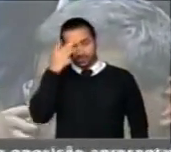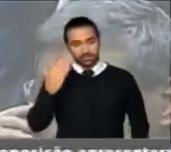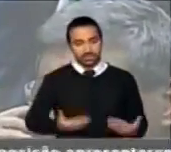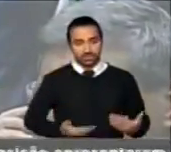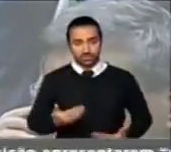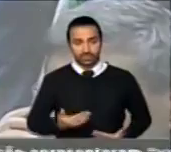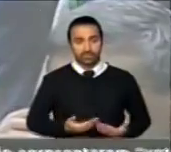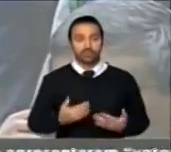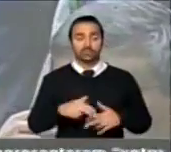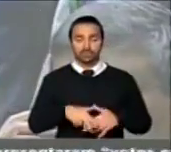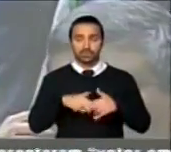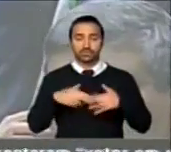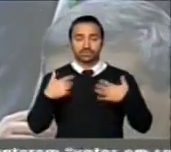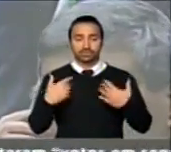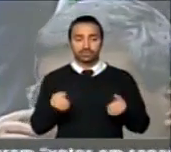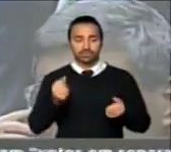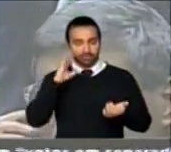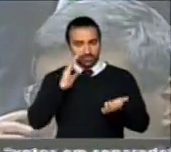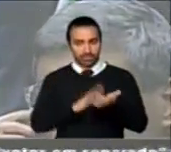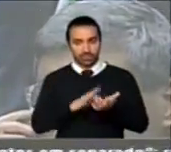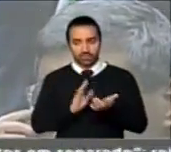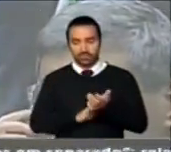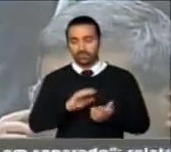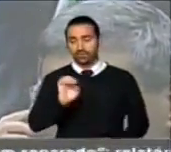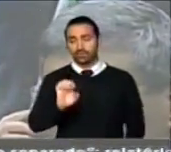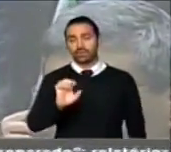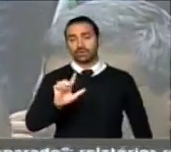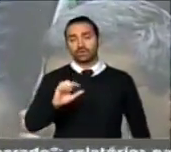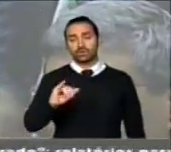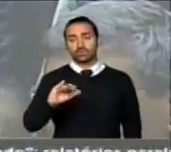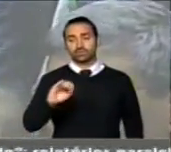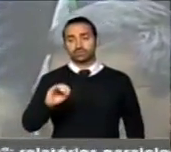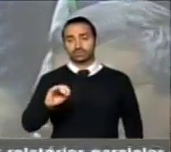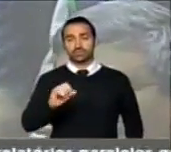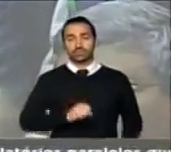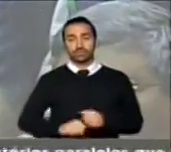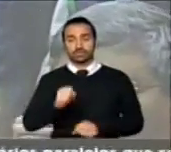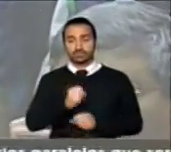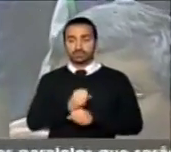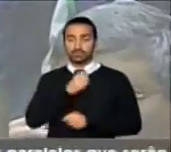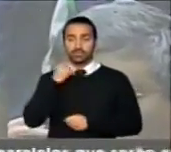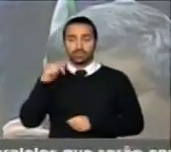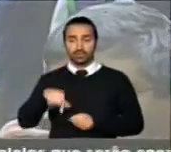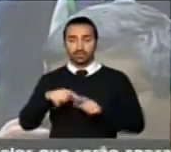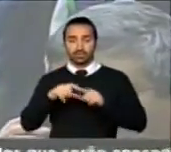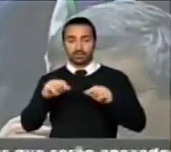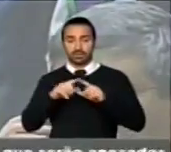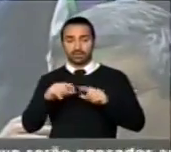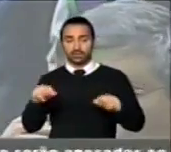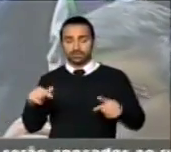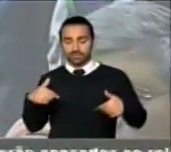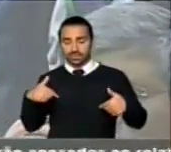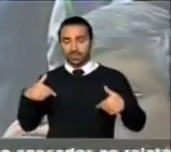aqui a nossa homenagem ao Elcio Berer, que no ano passado faleceu aqui em Brasília na luta